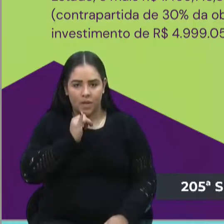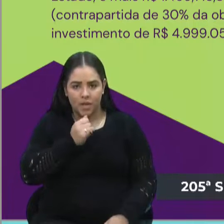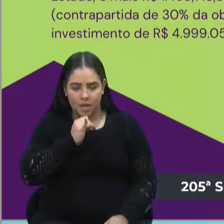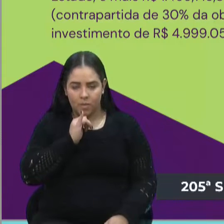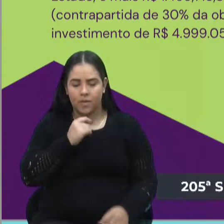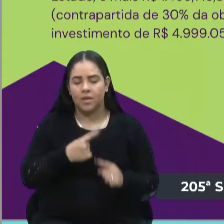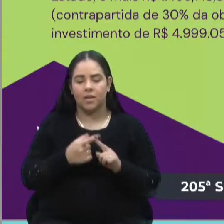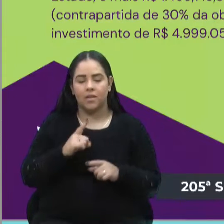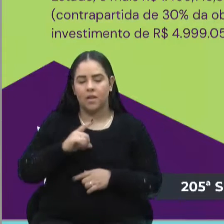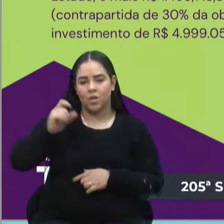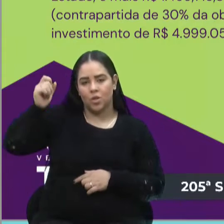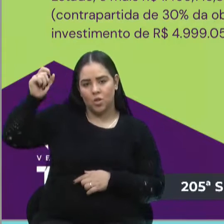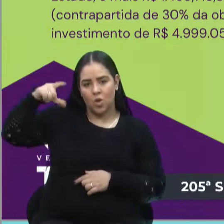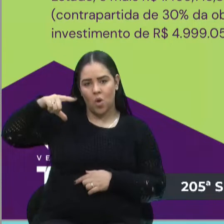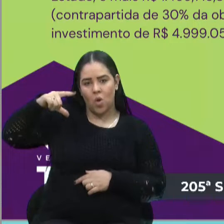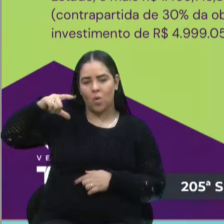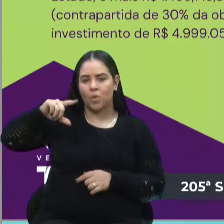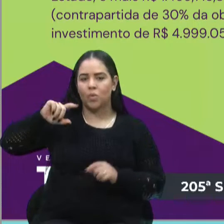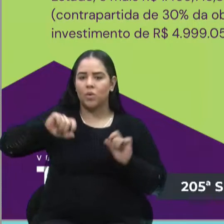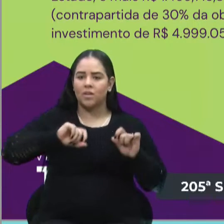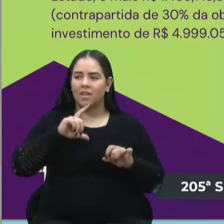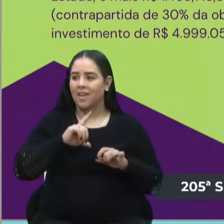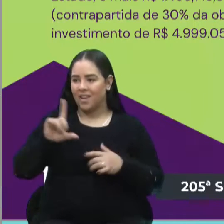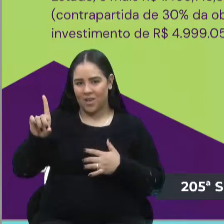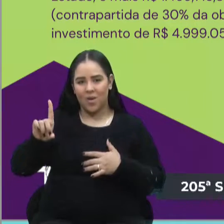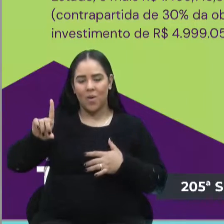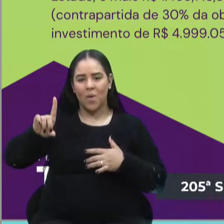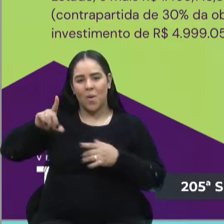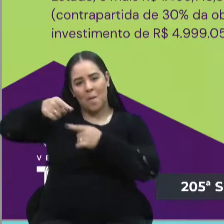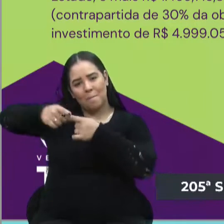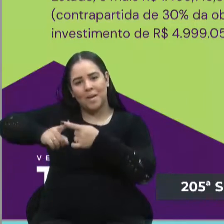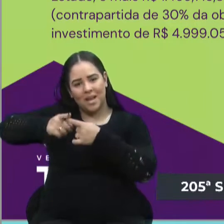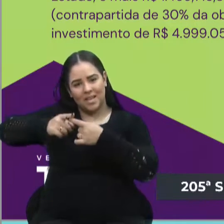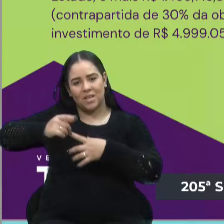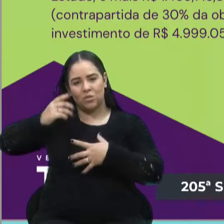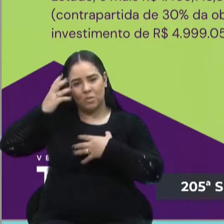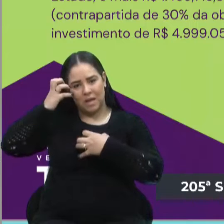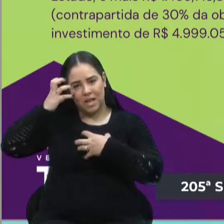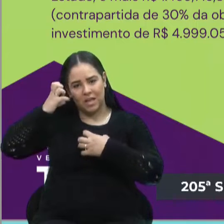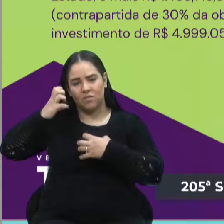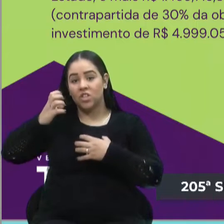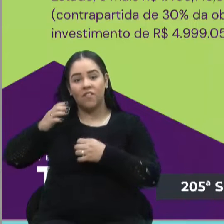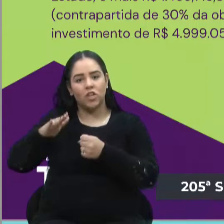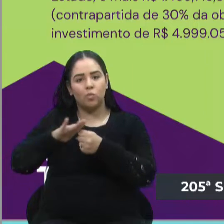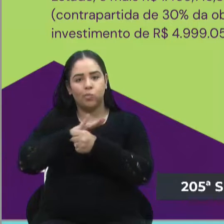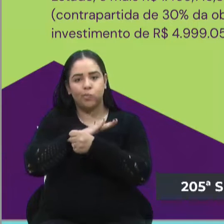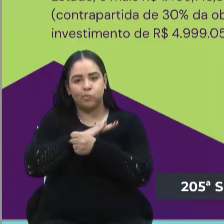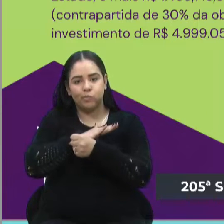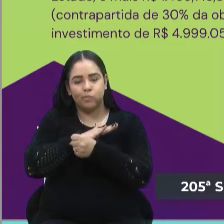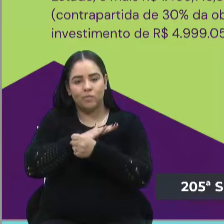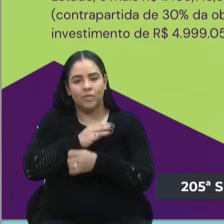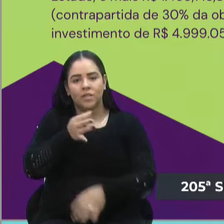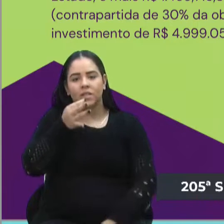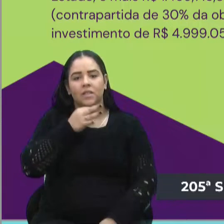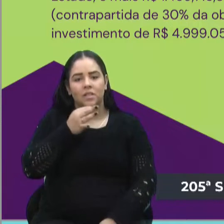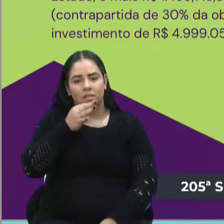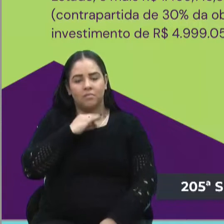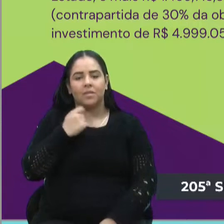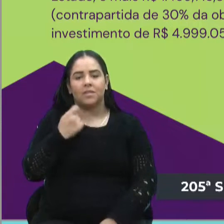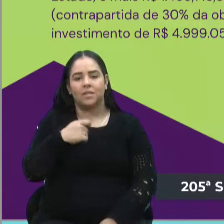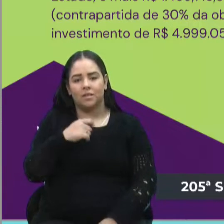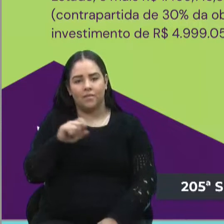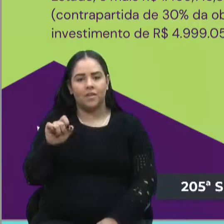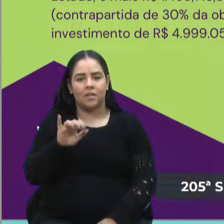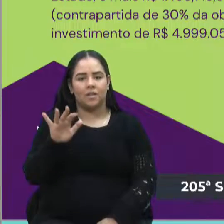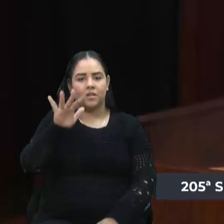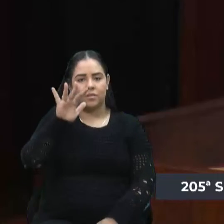tinha sol, o Parque dos Macaquinhos estava lotado. Então, a gente realmente vê o quanto Caxias ainda precisa valorizar o